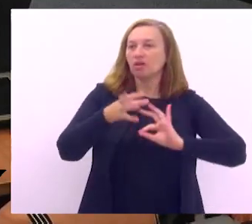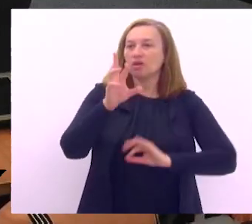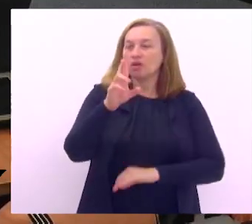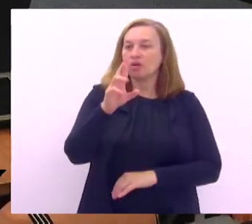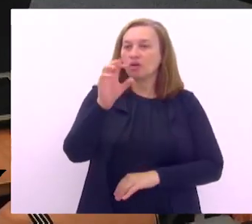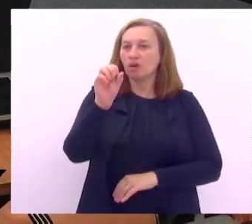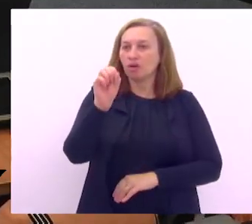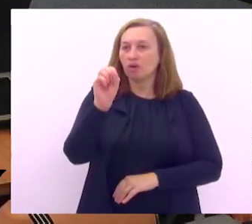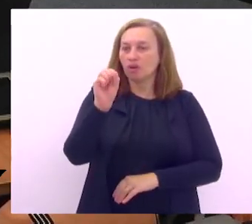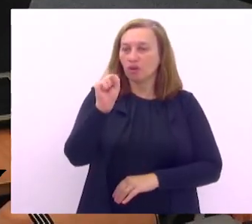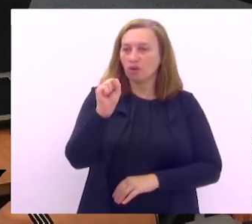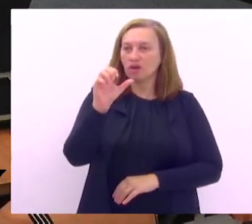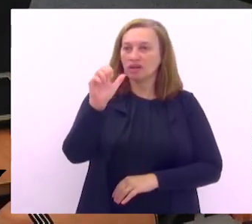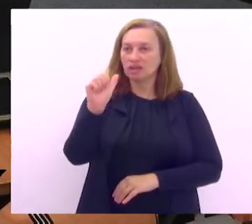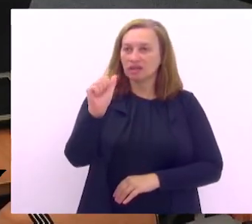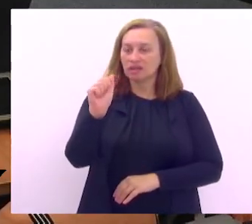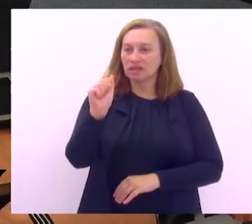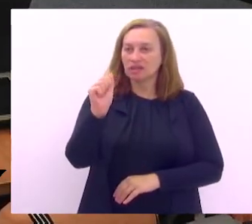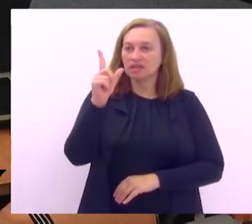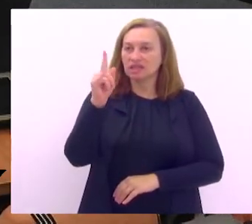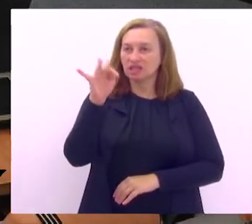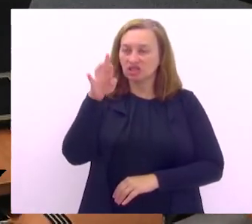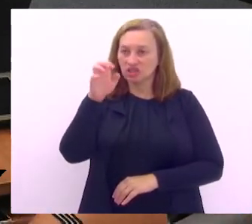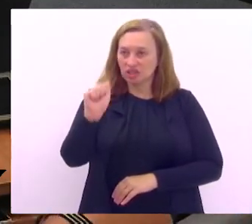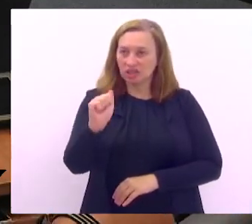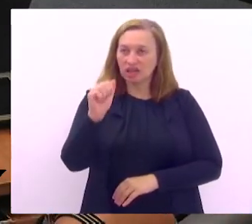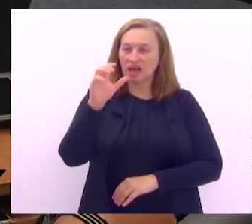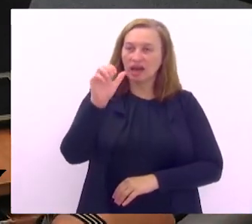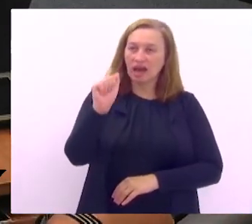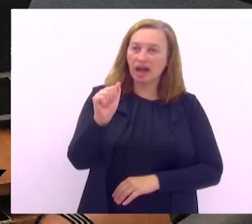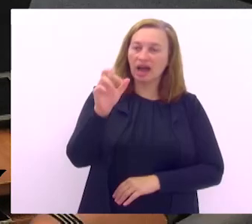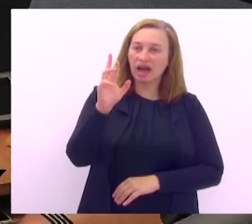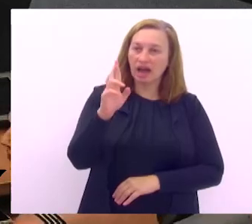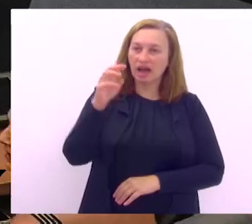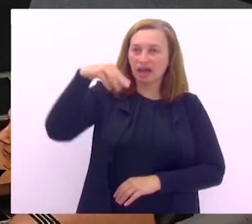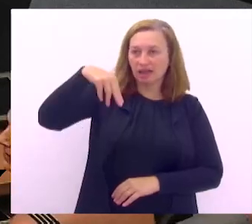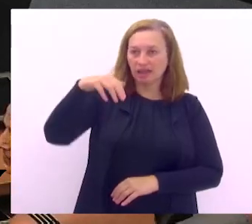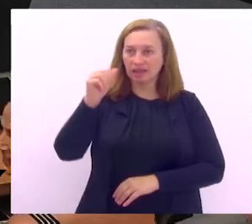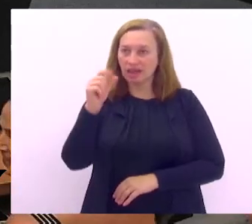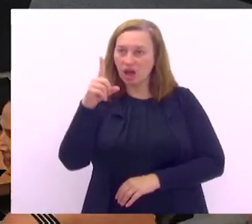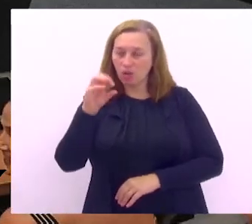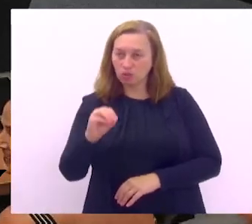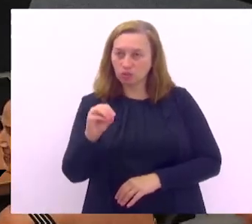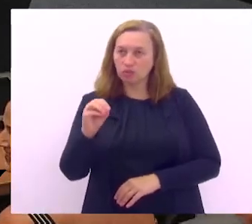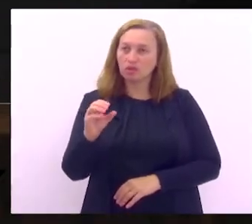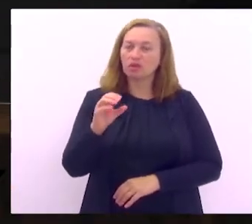Eusébio, Wilson Davi, Arnaldo de Oliveira, Evelyn Santos,